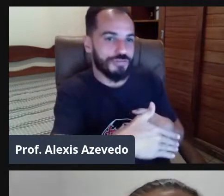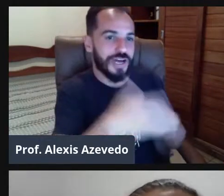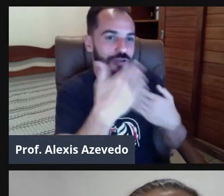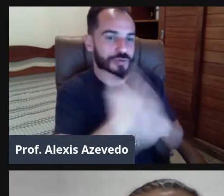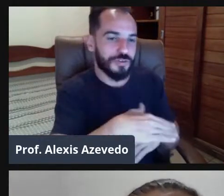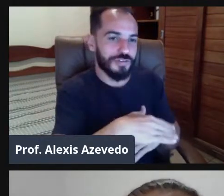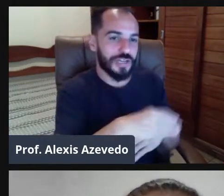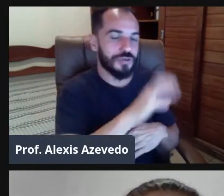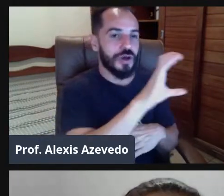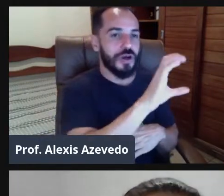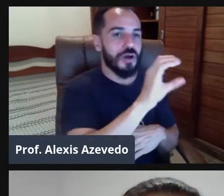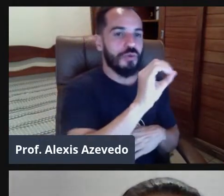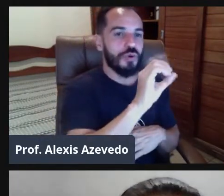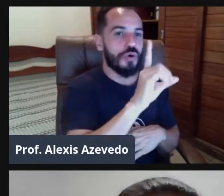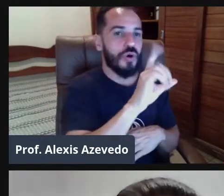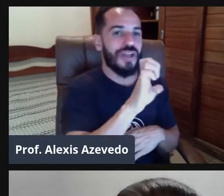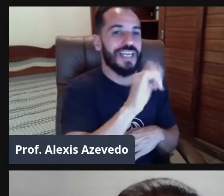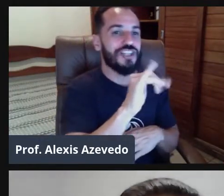ANPROEM